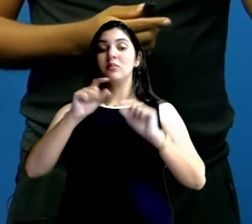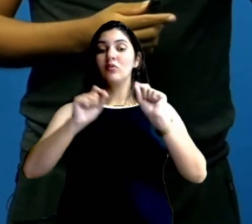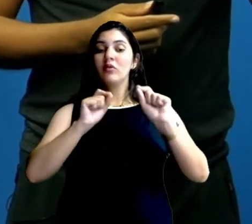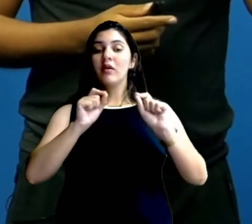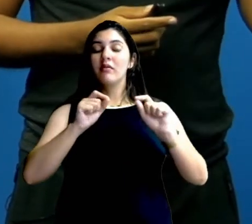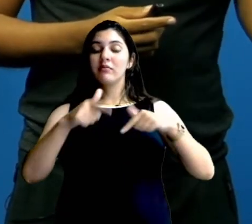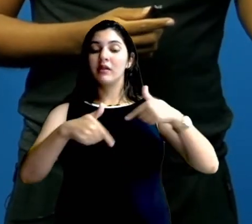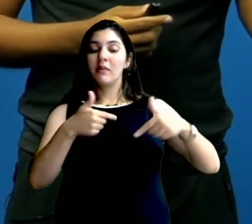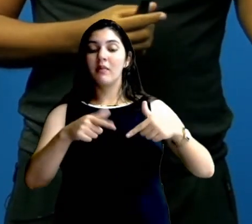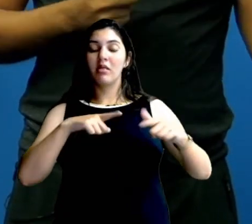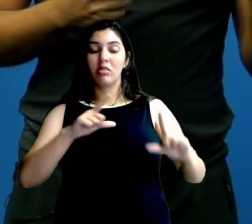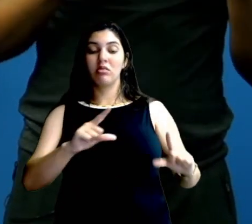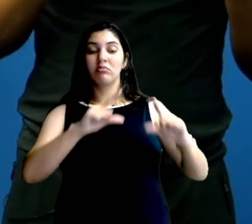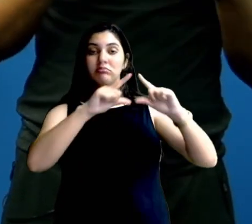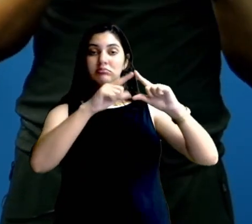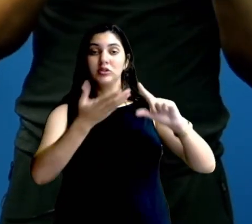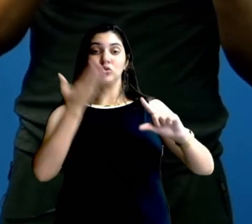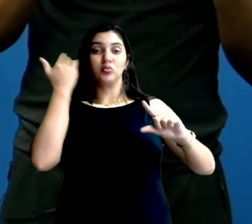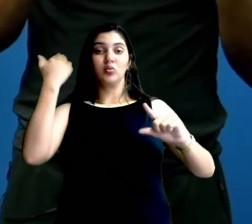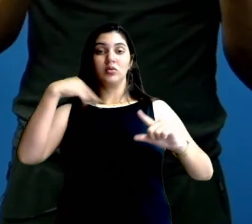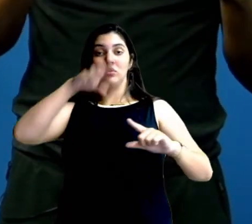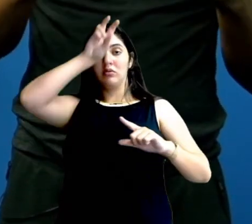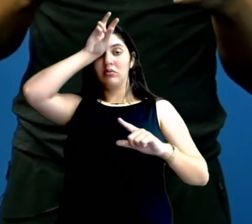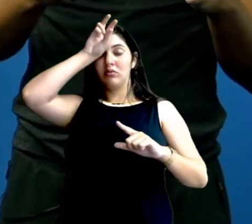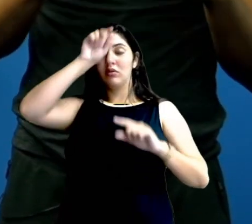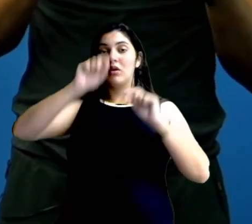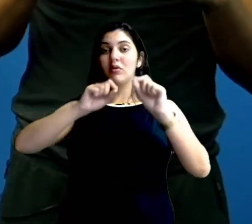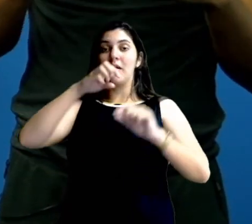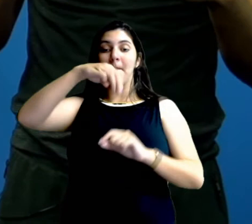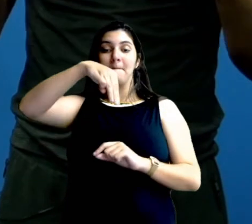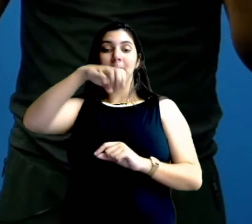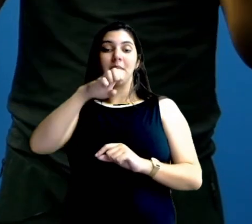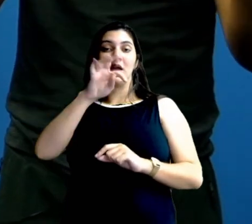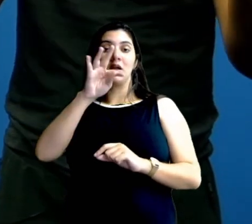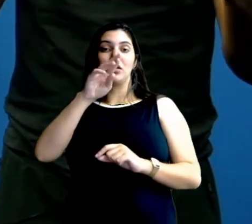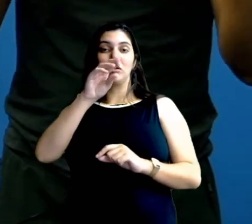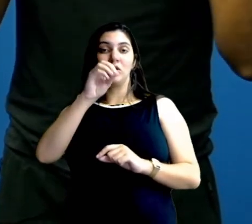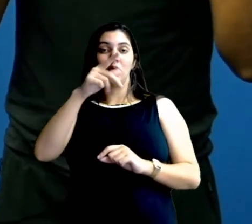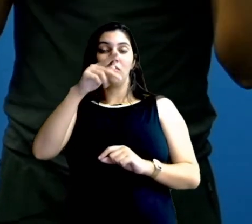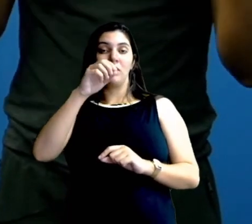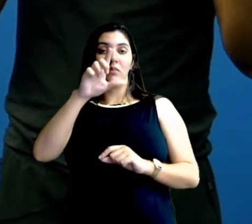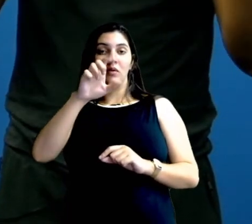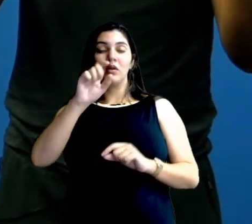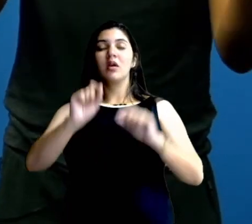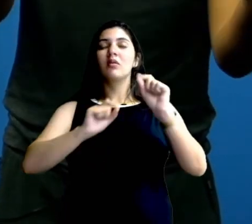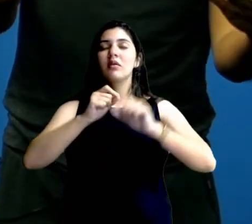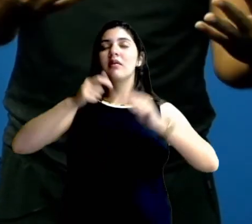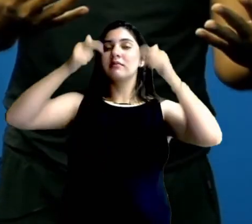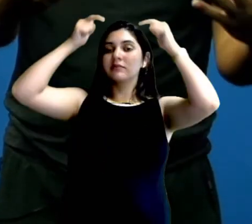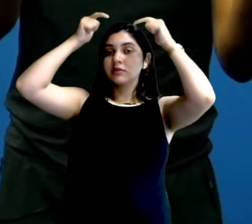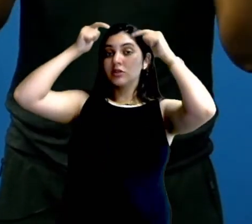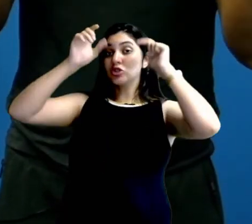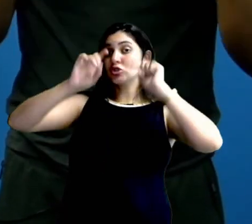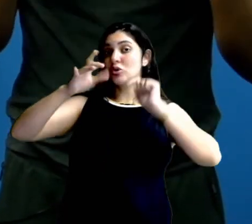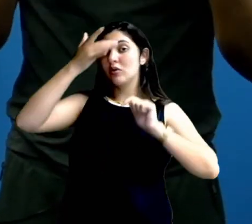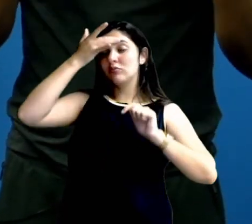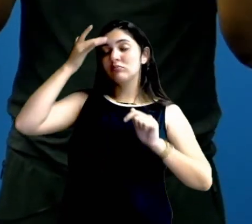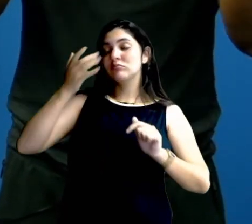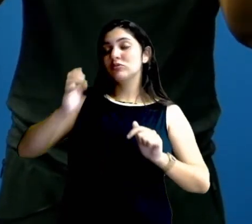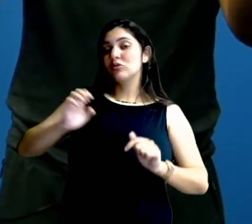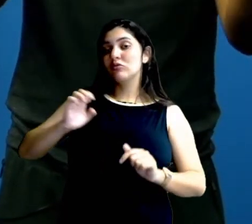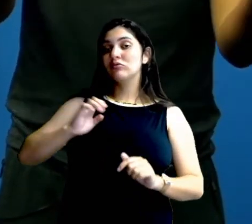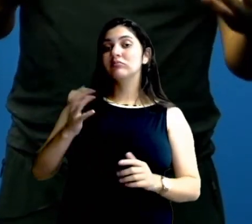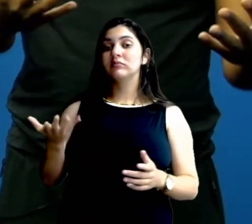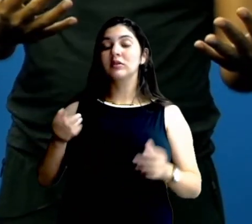as pirâmides no antigo Egito que era uma função de necrópole Ou seja a realeza sóis ele disse né